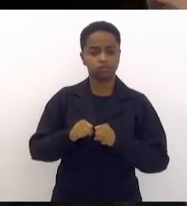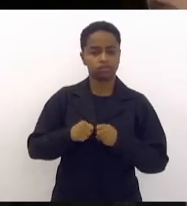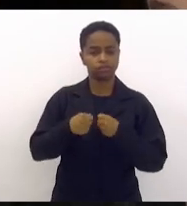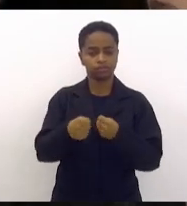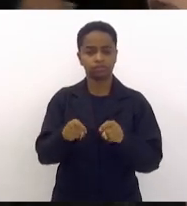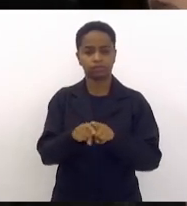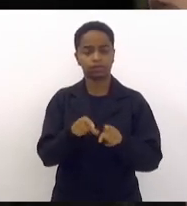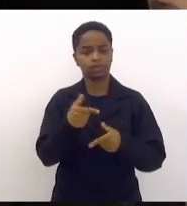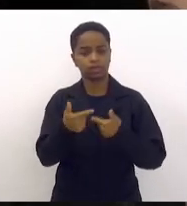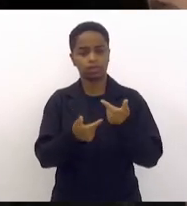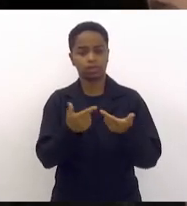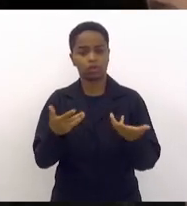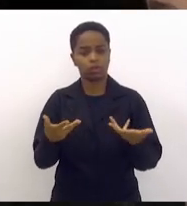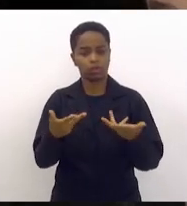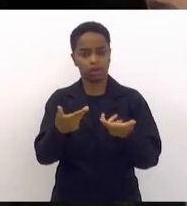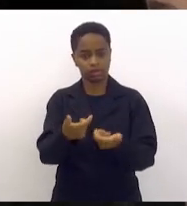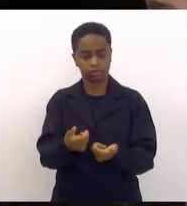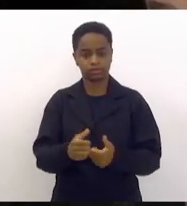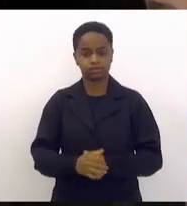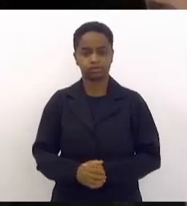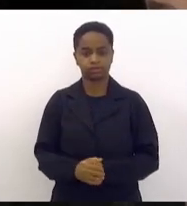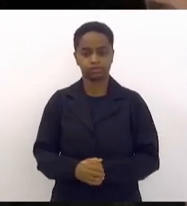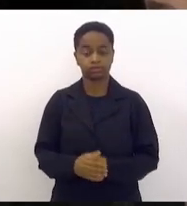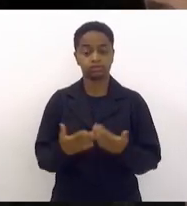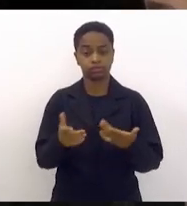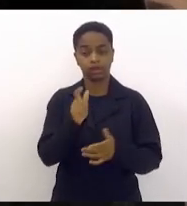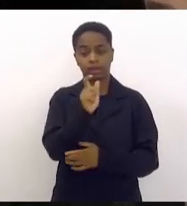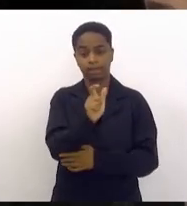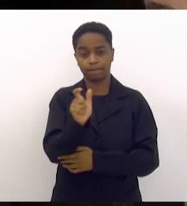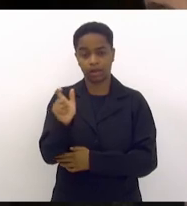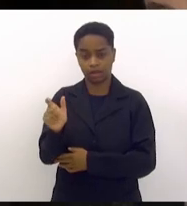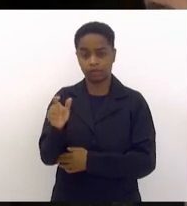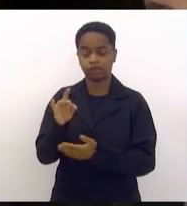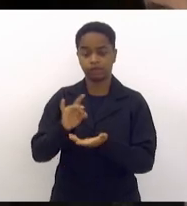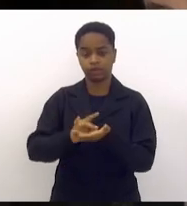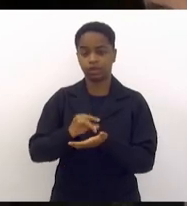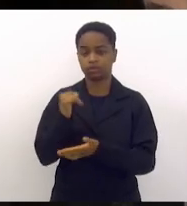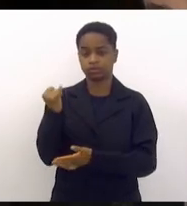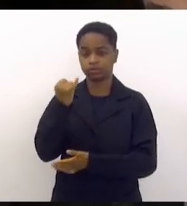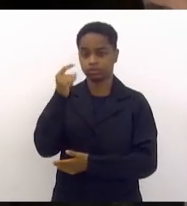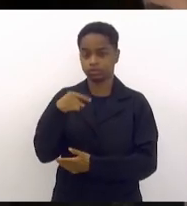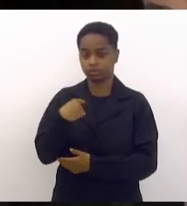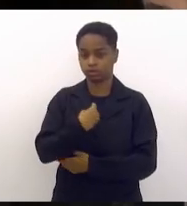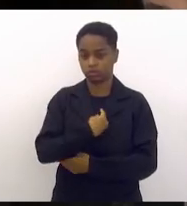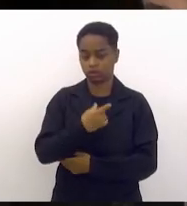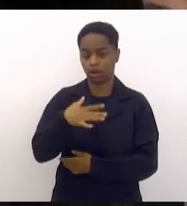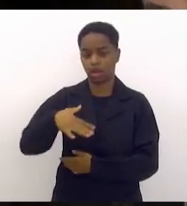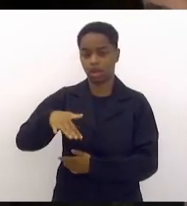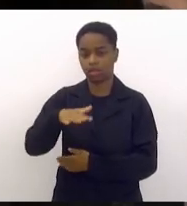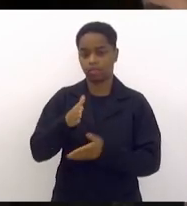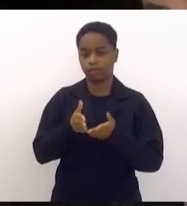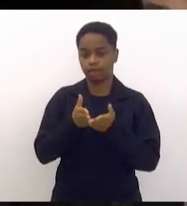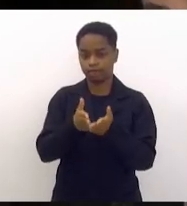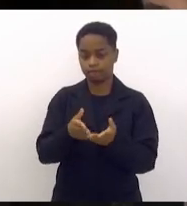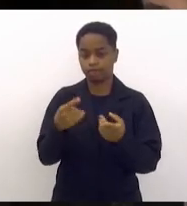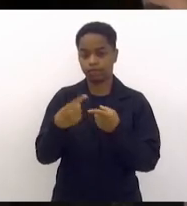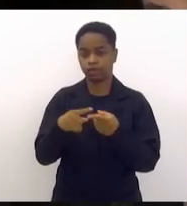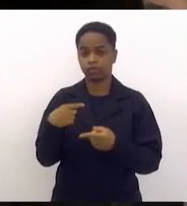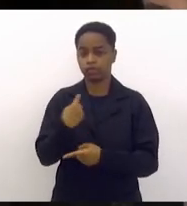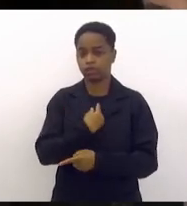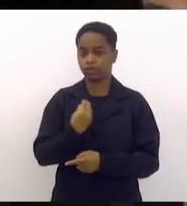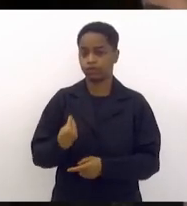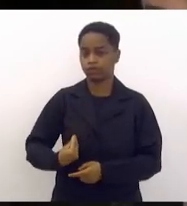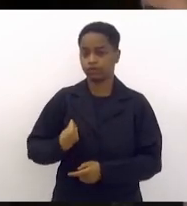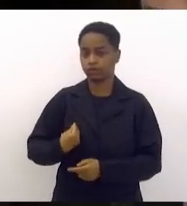emprego de qualidade essas palavras que são muito caras para nós da da indústria naval porque nós vivemos um